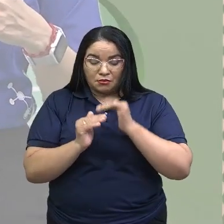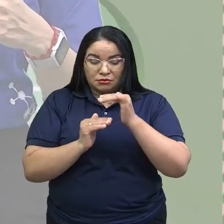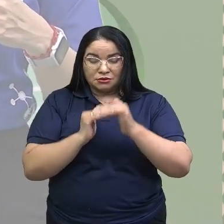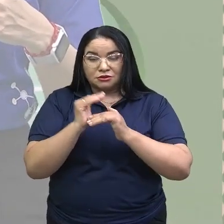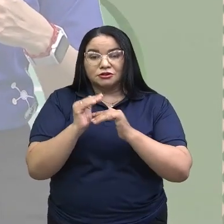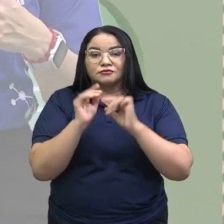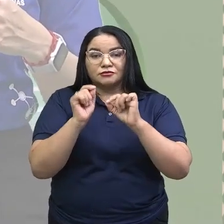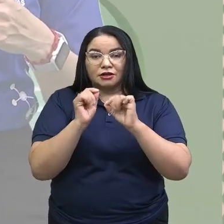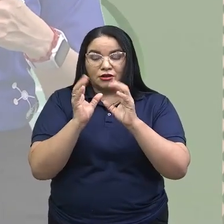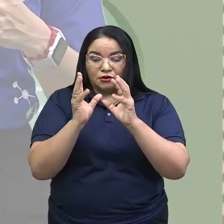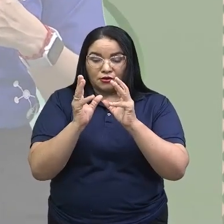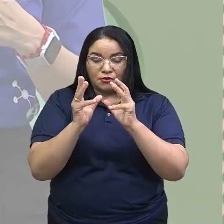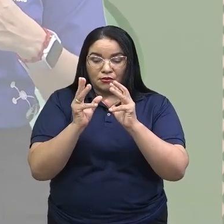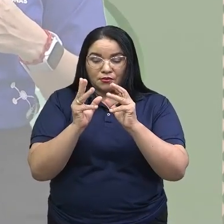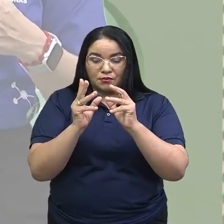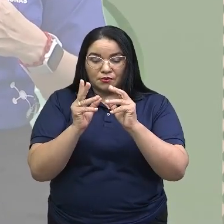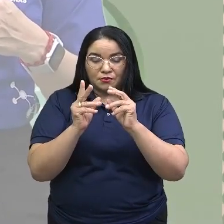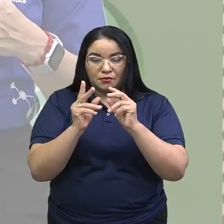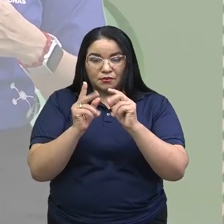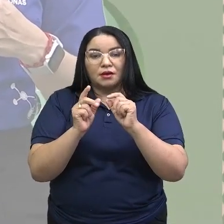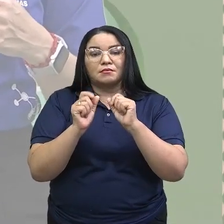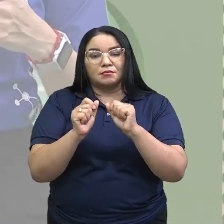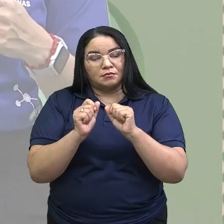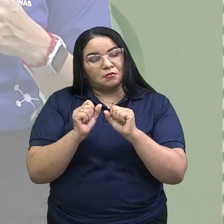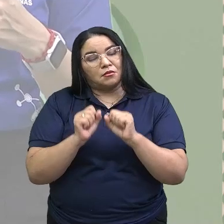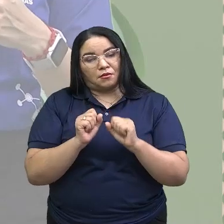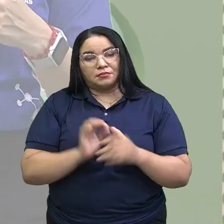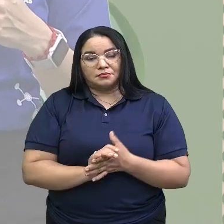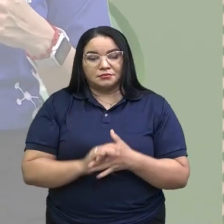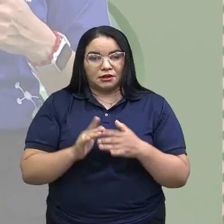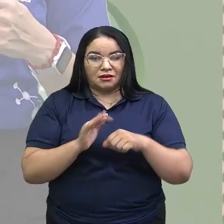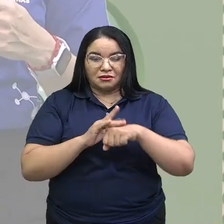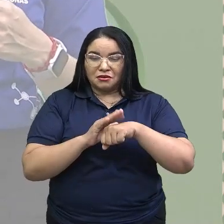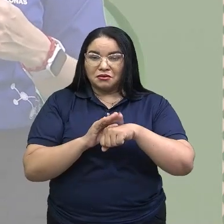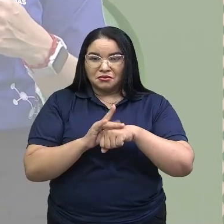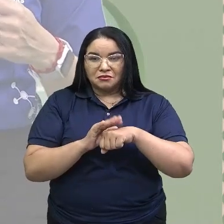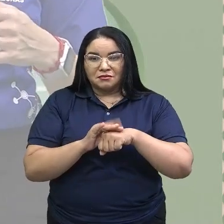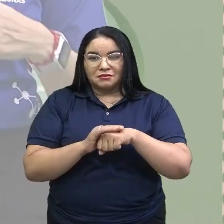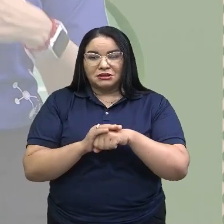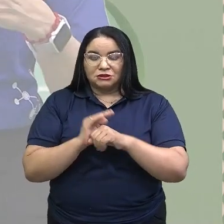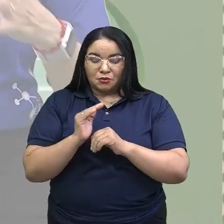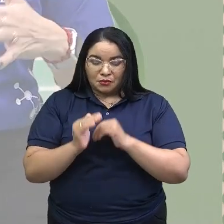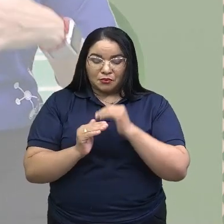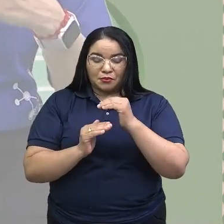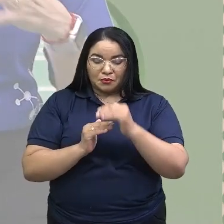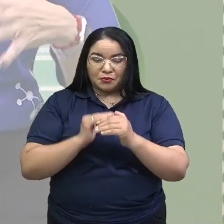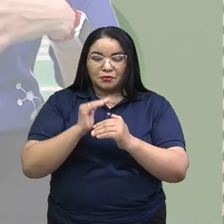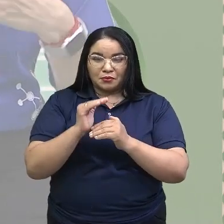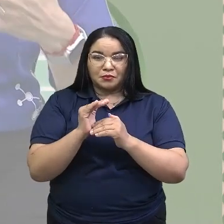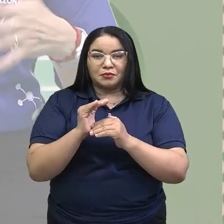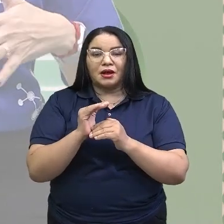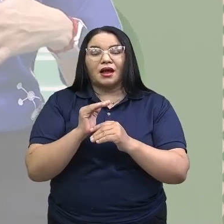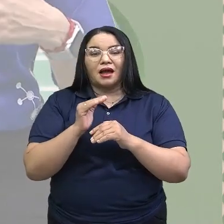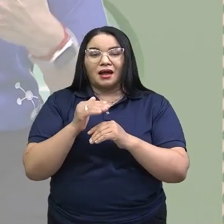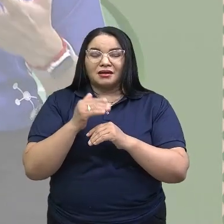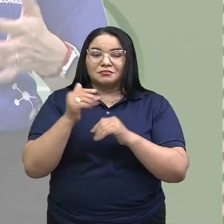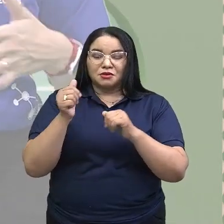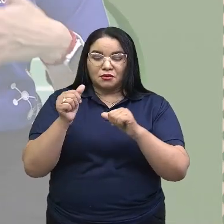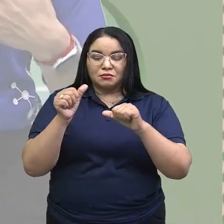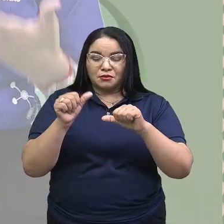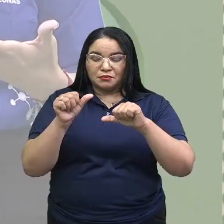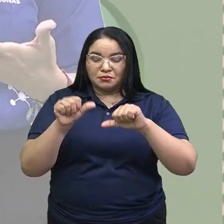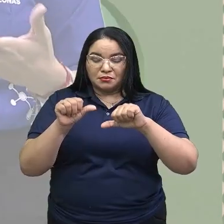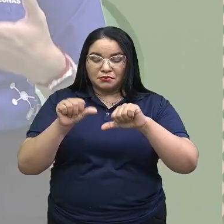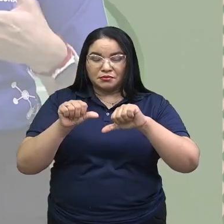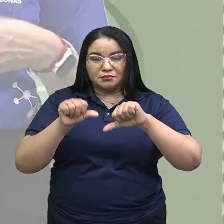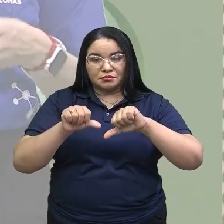se degenerando através do tempo, né? Então, é uma doença que ela é progressiva, que ela vai ali piorando cada vez